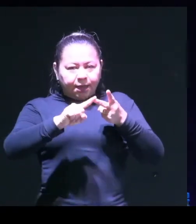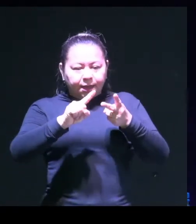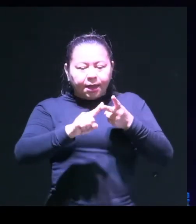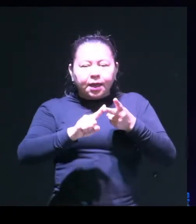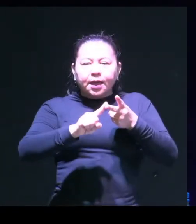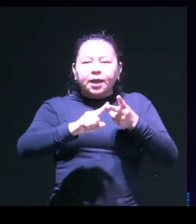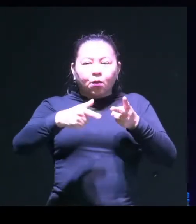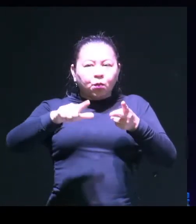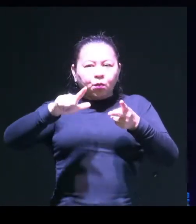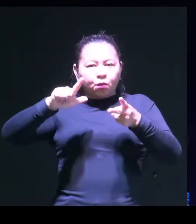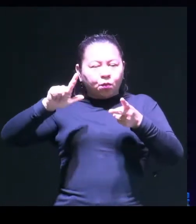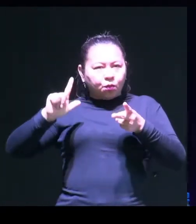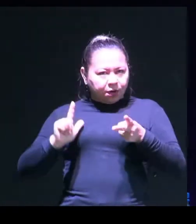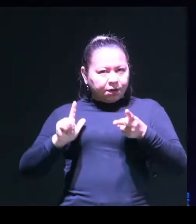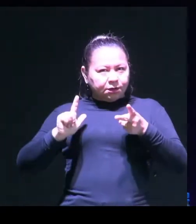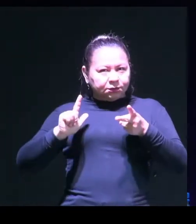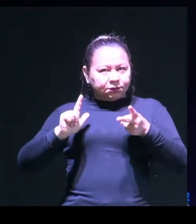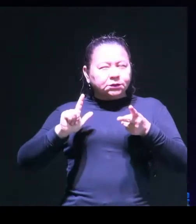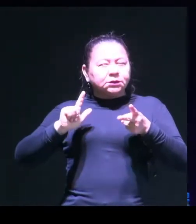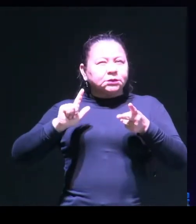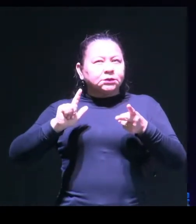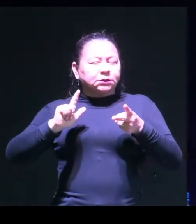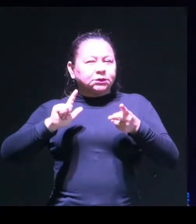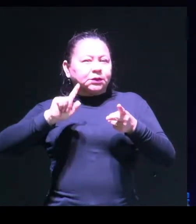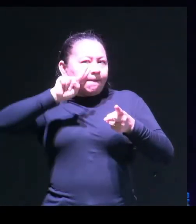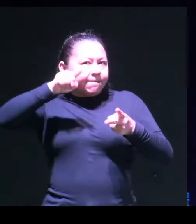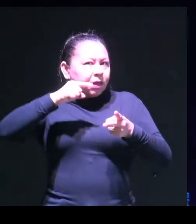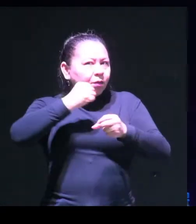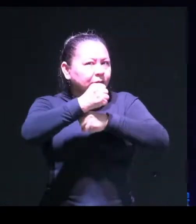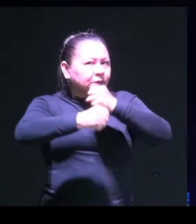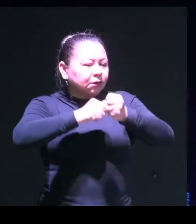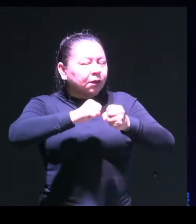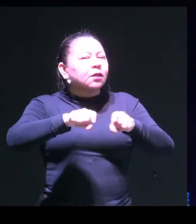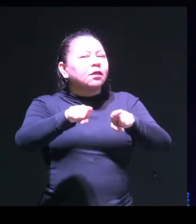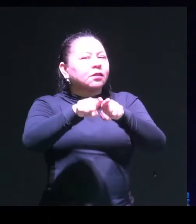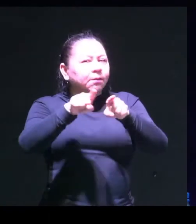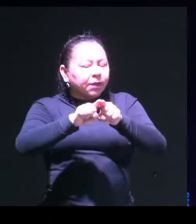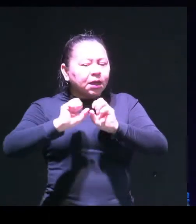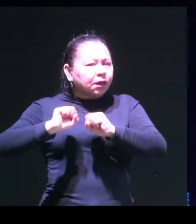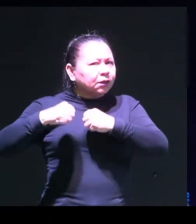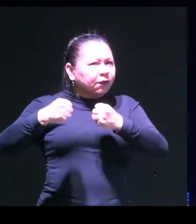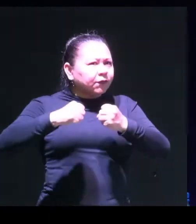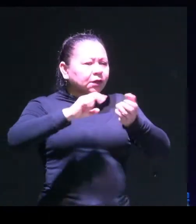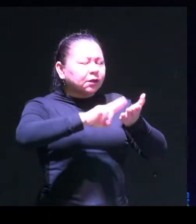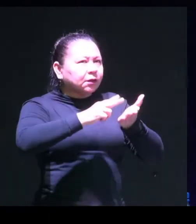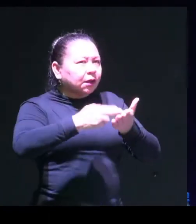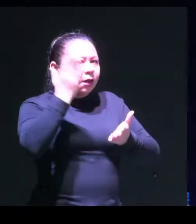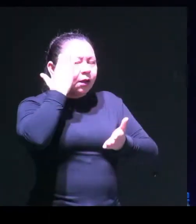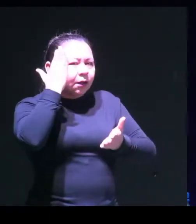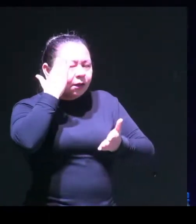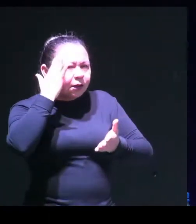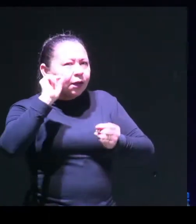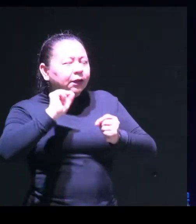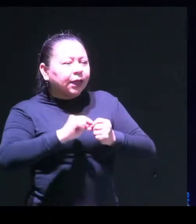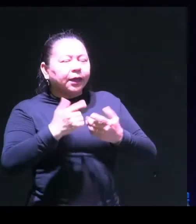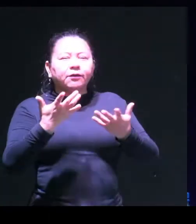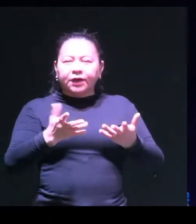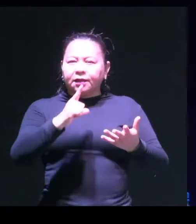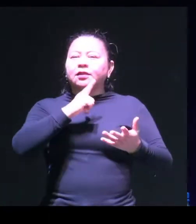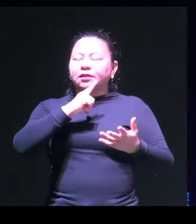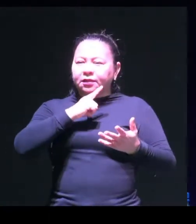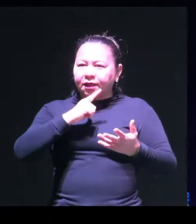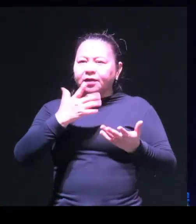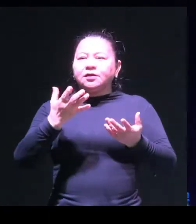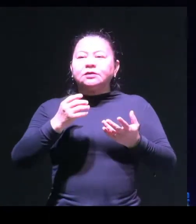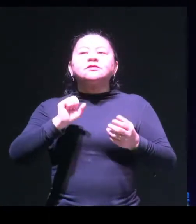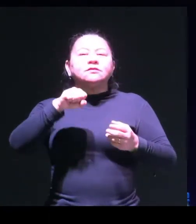dispensacional. Também interpreta de forma literal o capítulo 20 de Apocalipse, ou seja, que vai ter sim um milênio